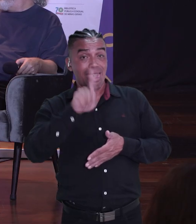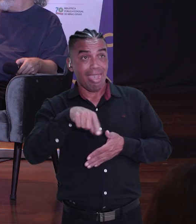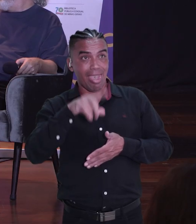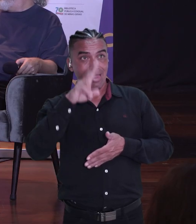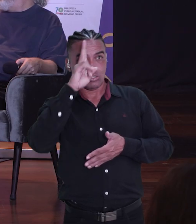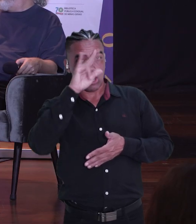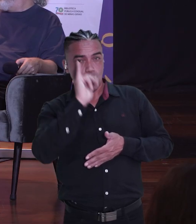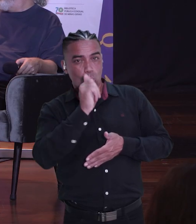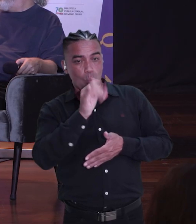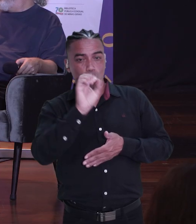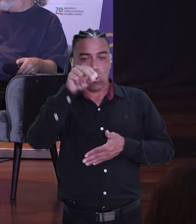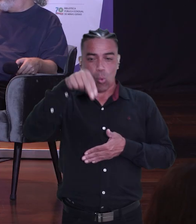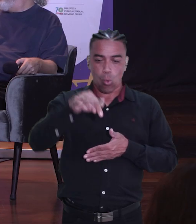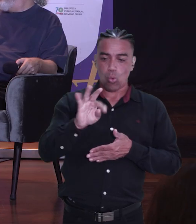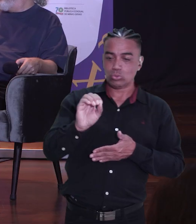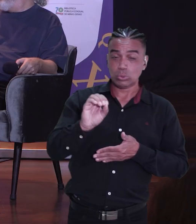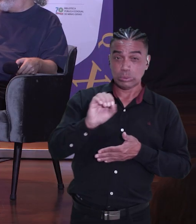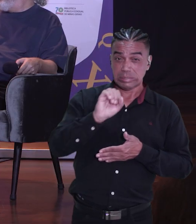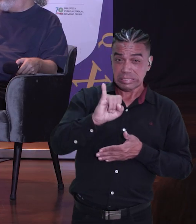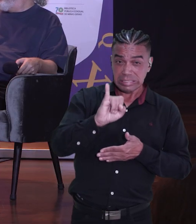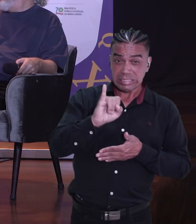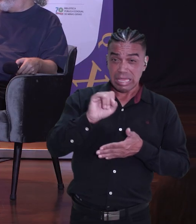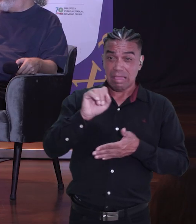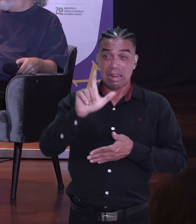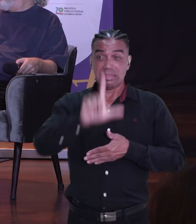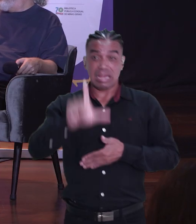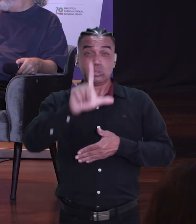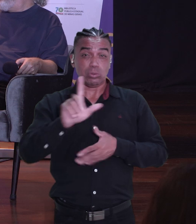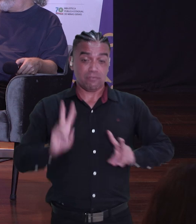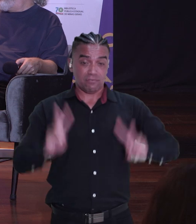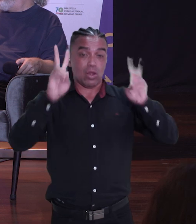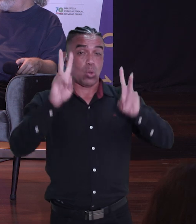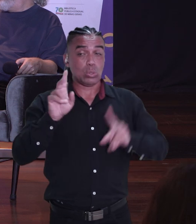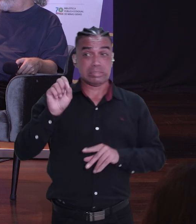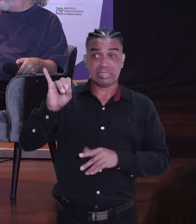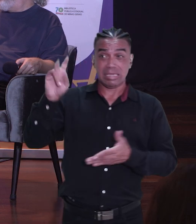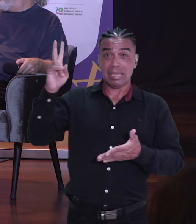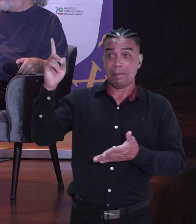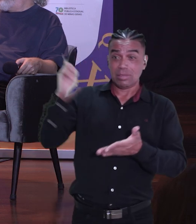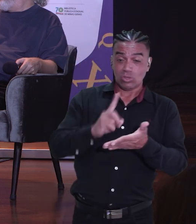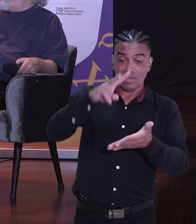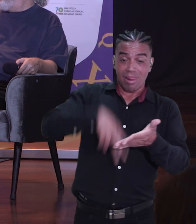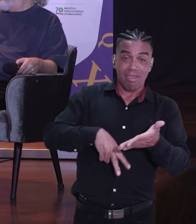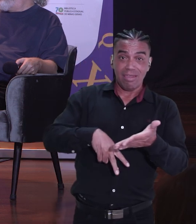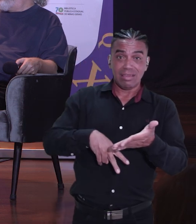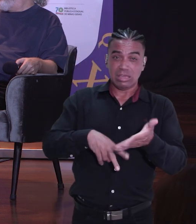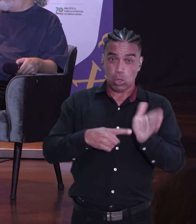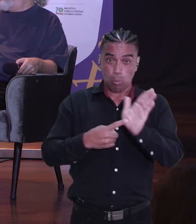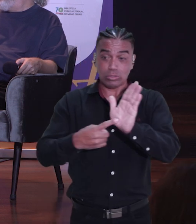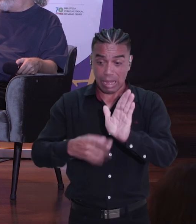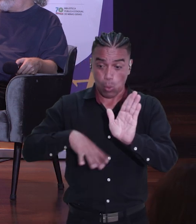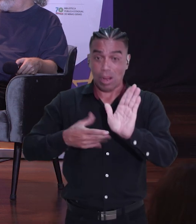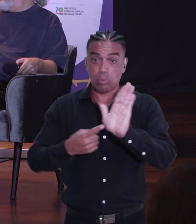contos, se tinham algum valor literário, se alguém ia querer ler, se eu ia ter coragem de mostrar para alguém.